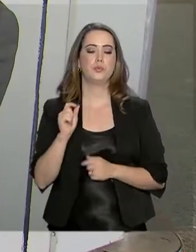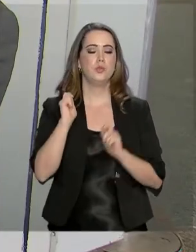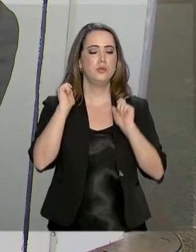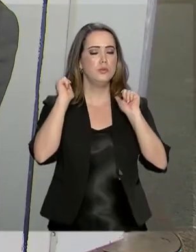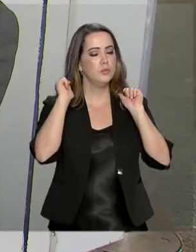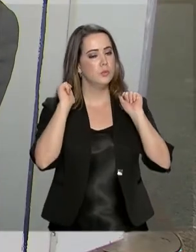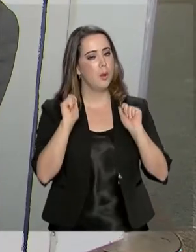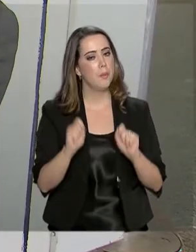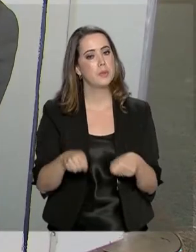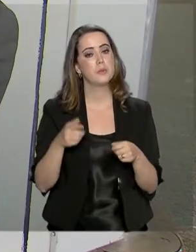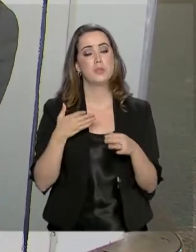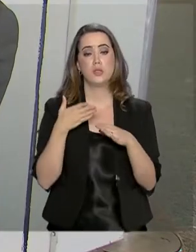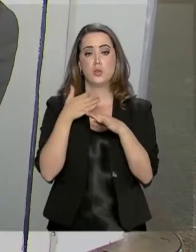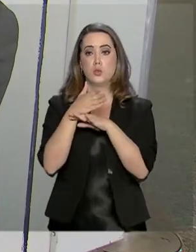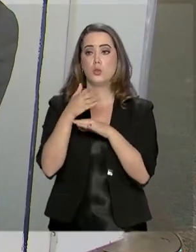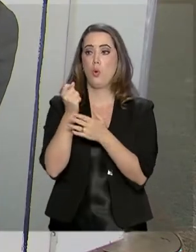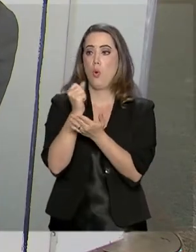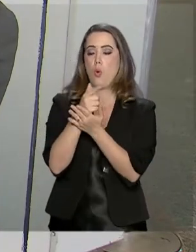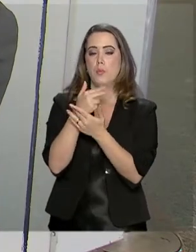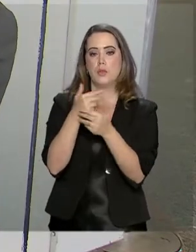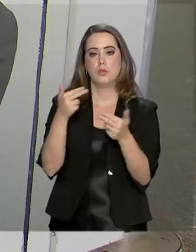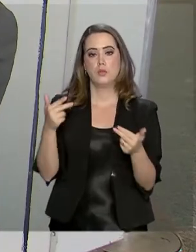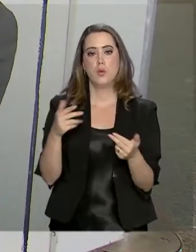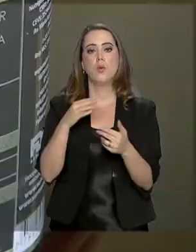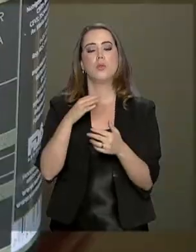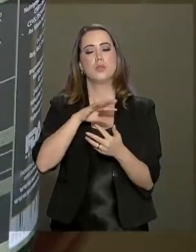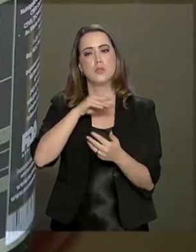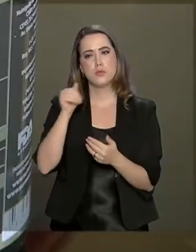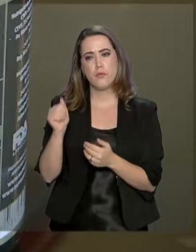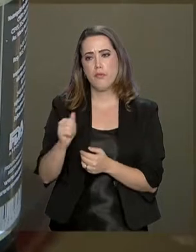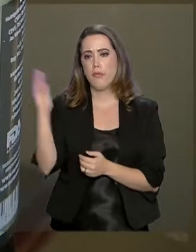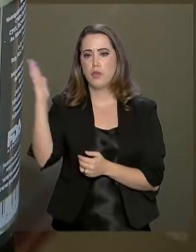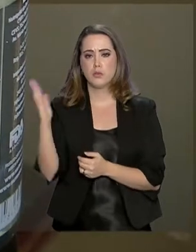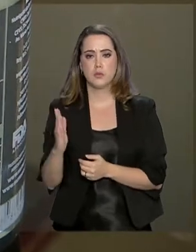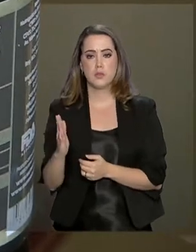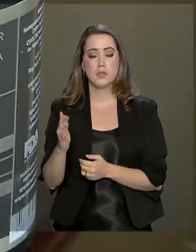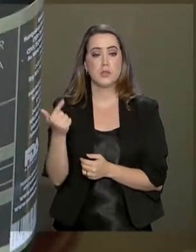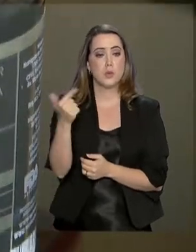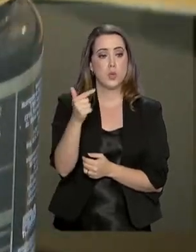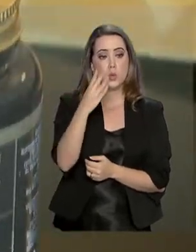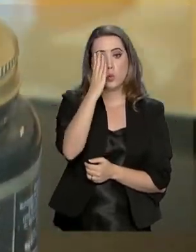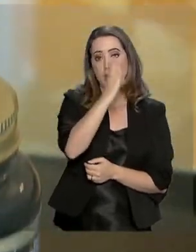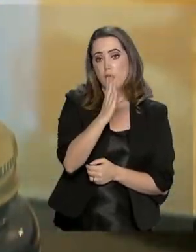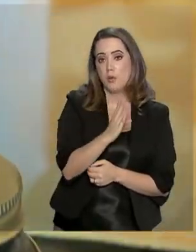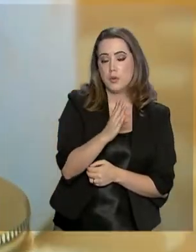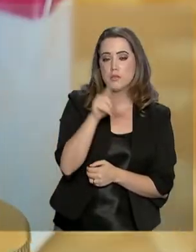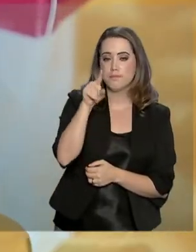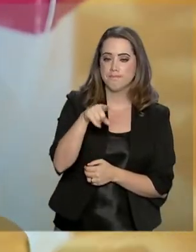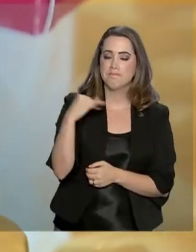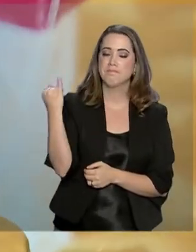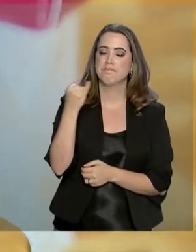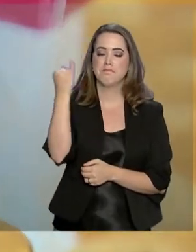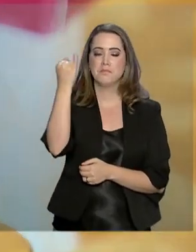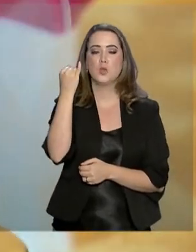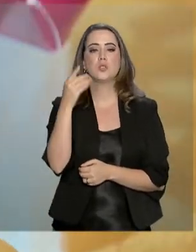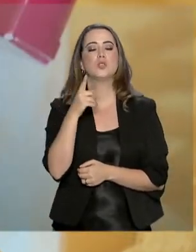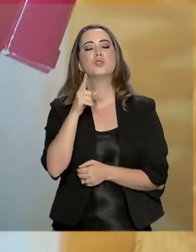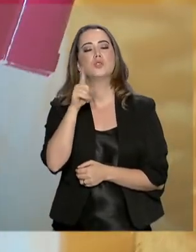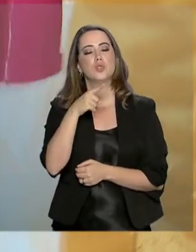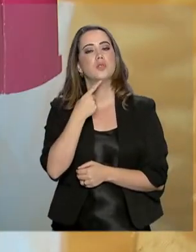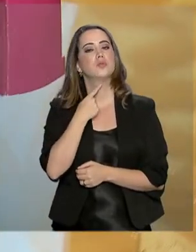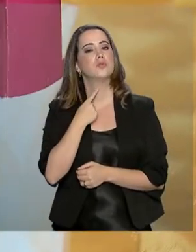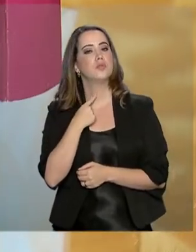possibilidade de ter acesso a produtos internacionais não disponíveis no Brasil é um grande desejo dos